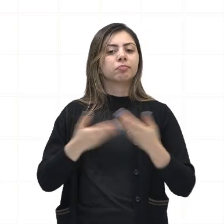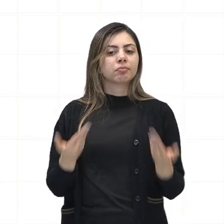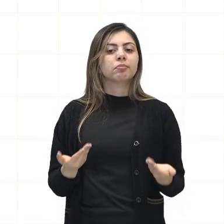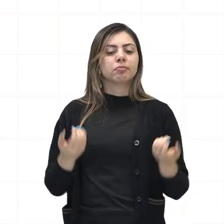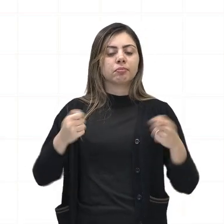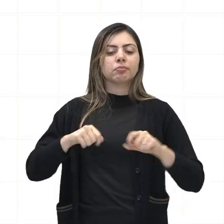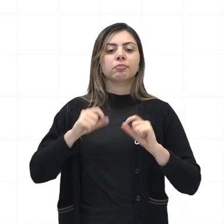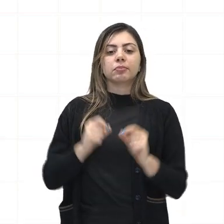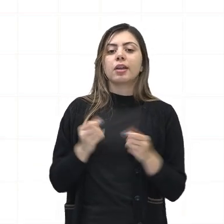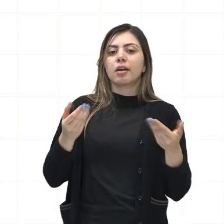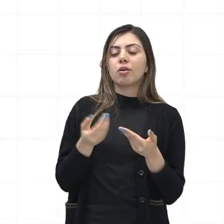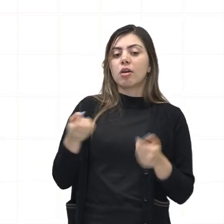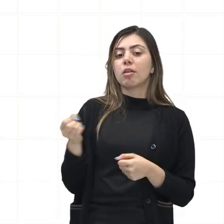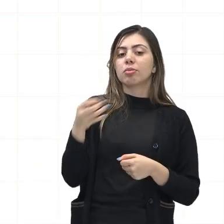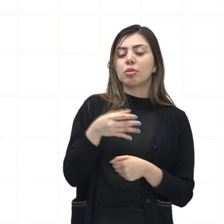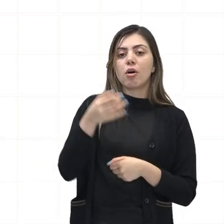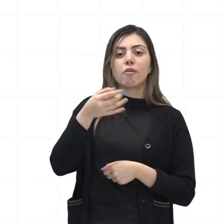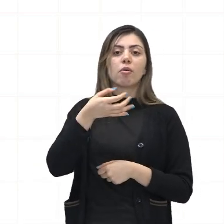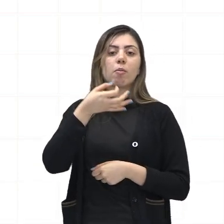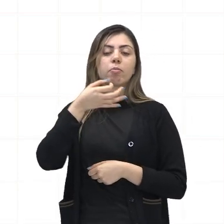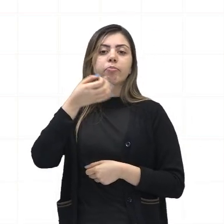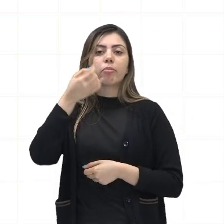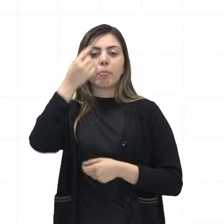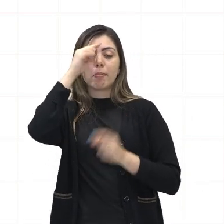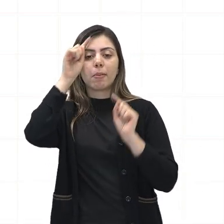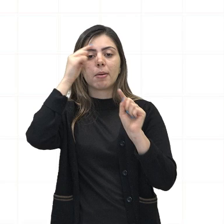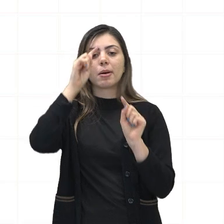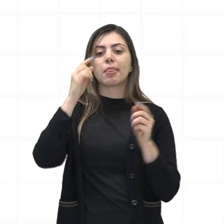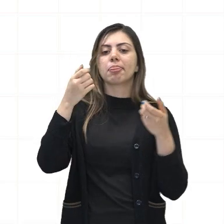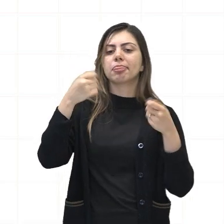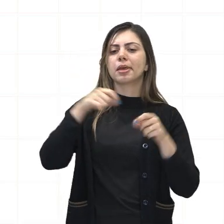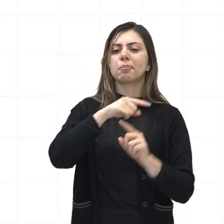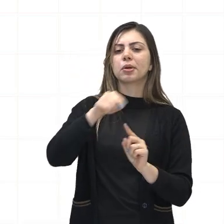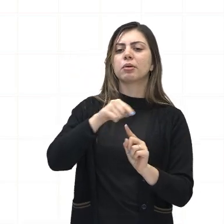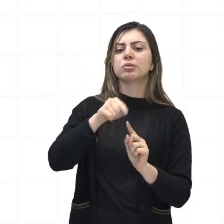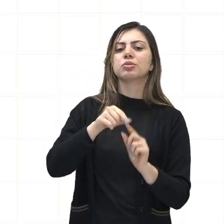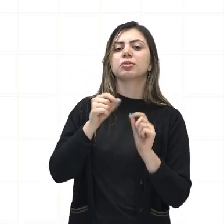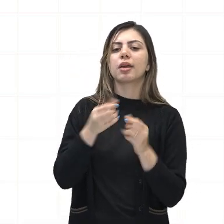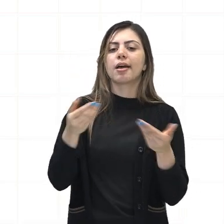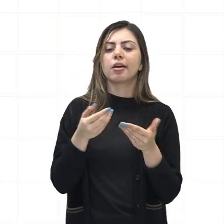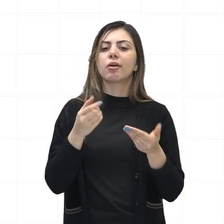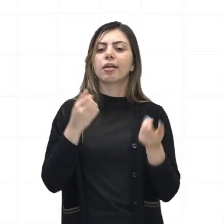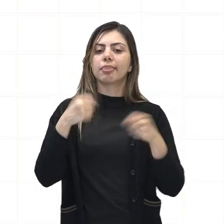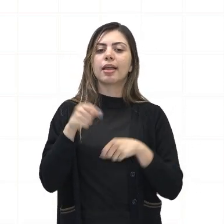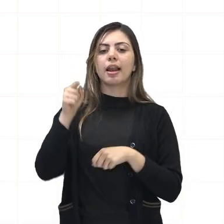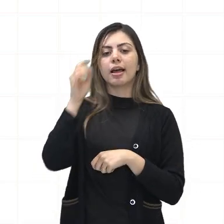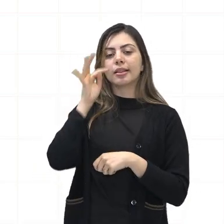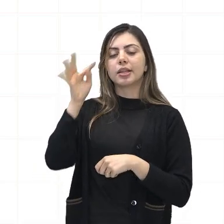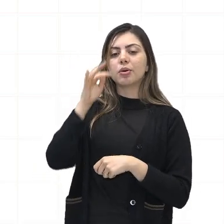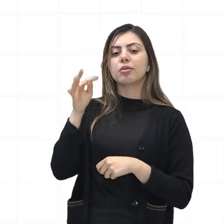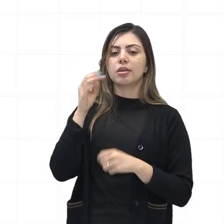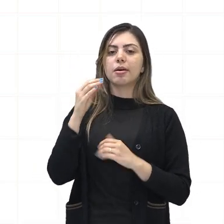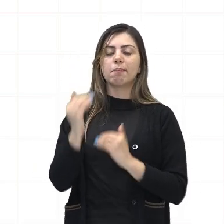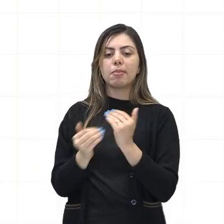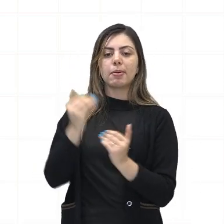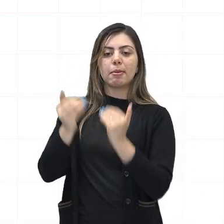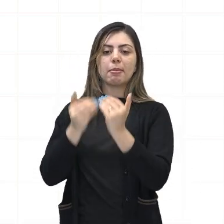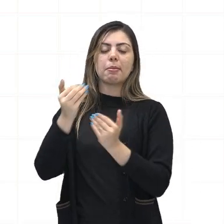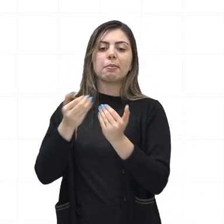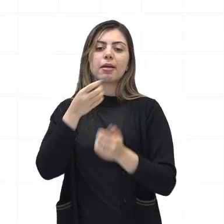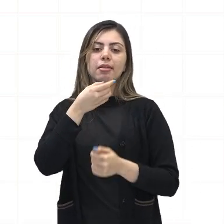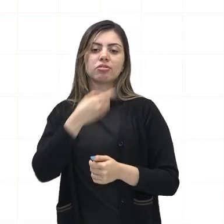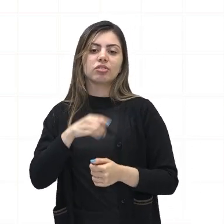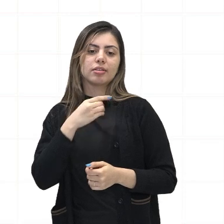de pensamento que busca aplicar os princípios da teoria da evolução de Darwin à